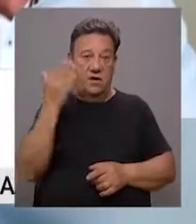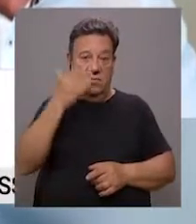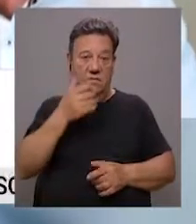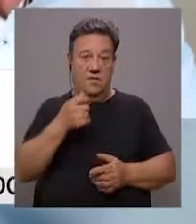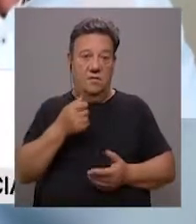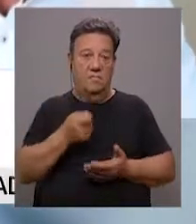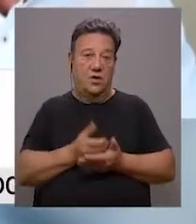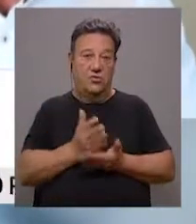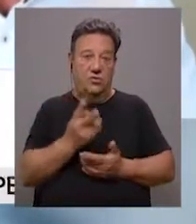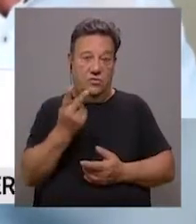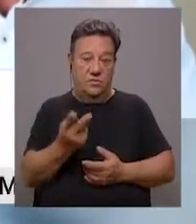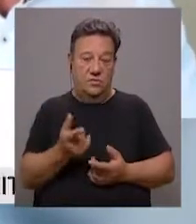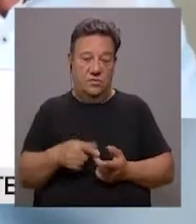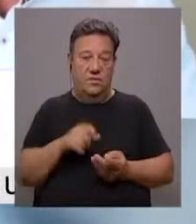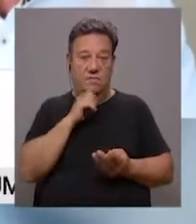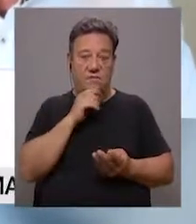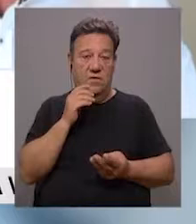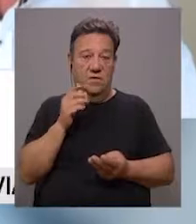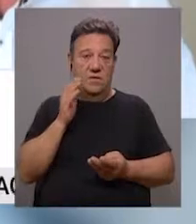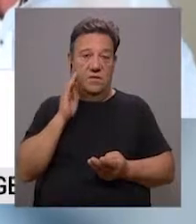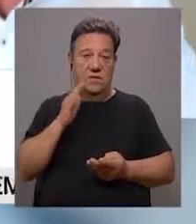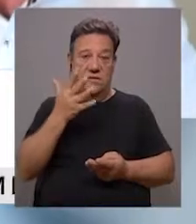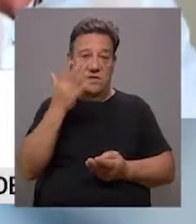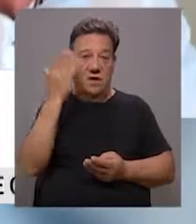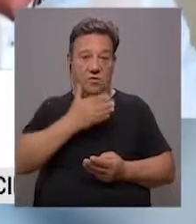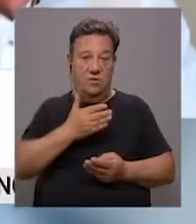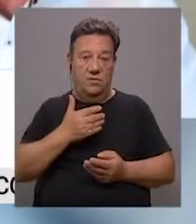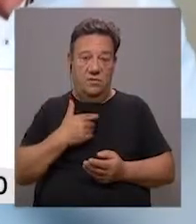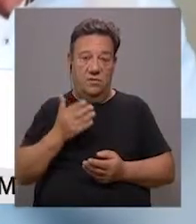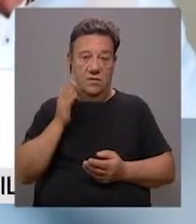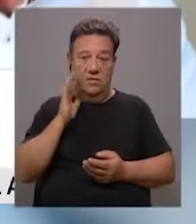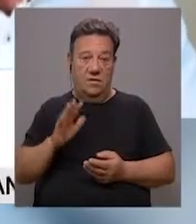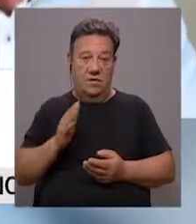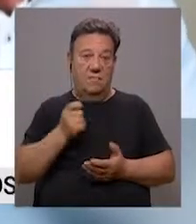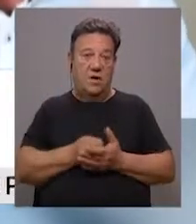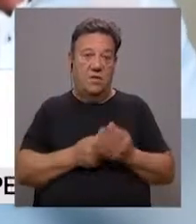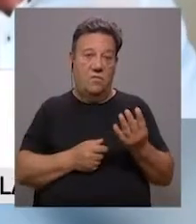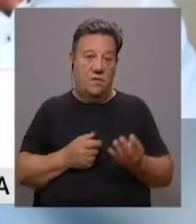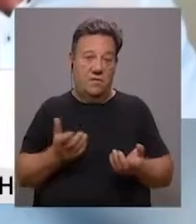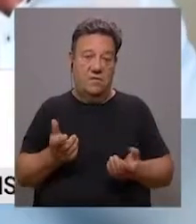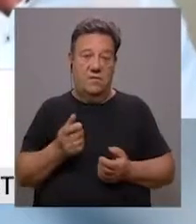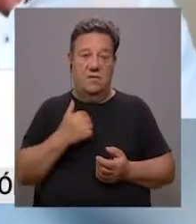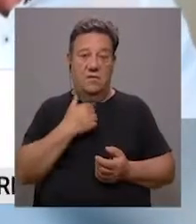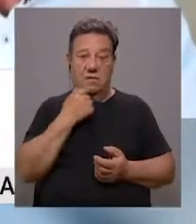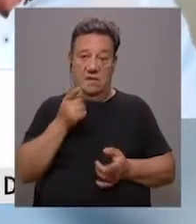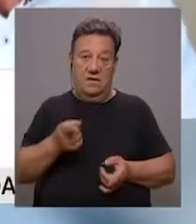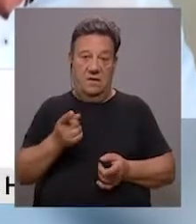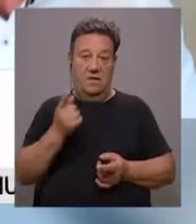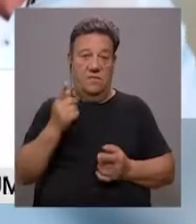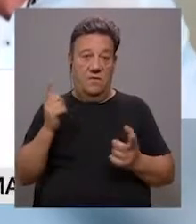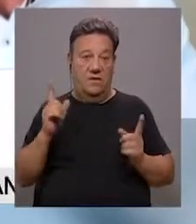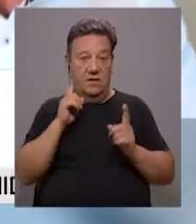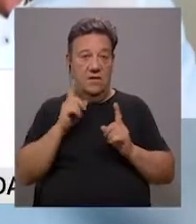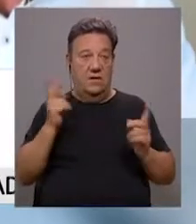pagar 2, de ficar em Óbidos 5 noites e pagar 4, e, portanto, eu diria que esta é uma